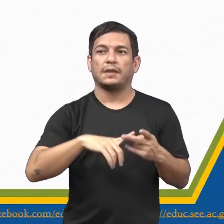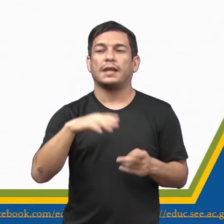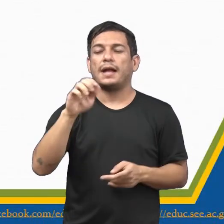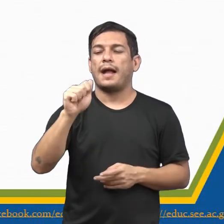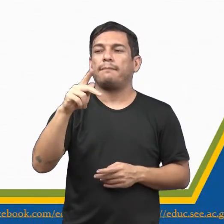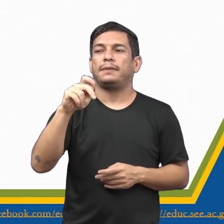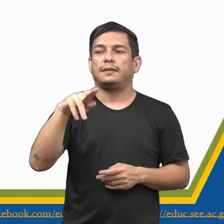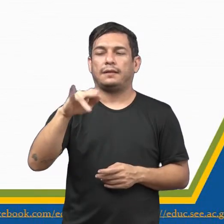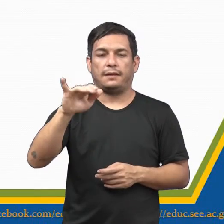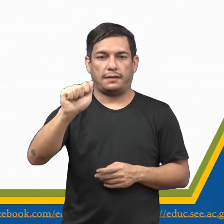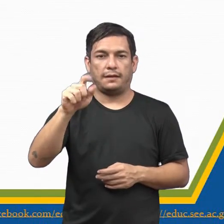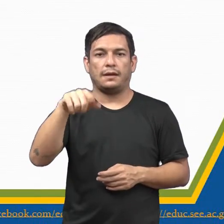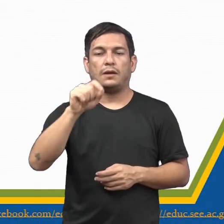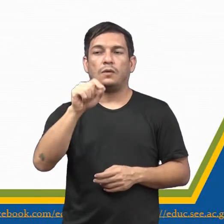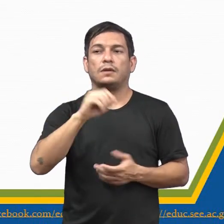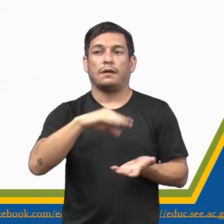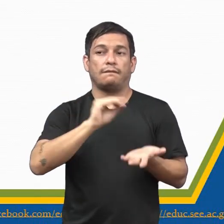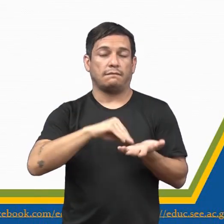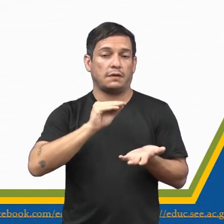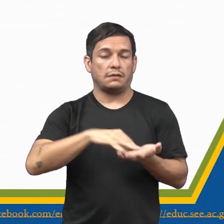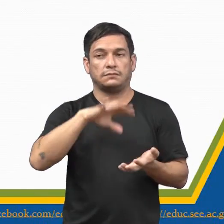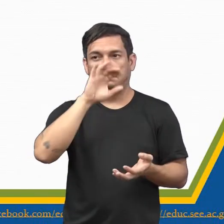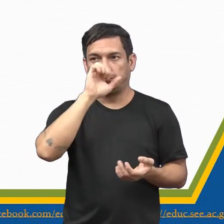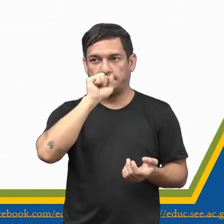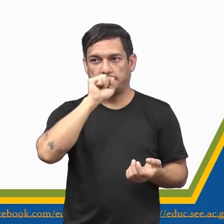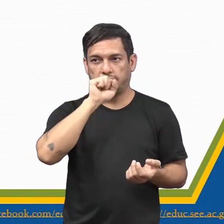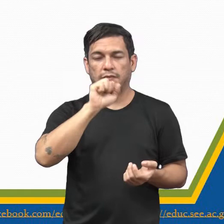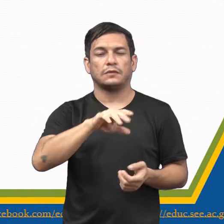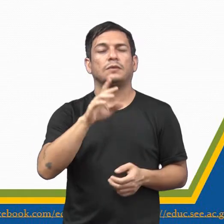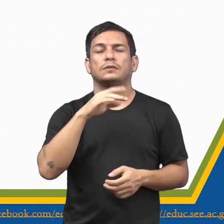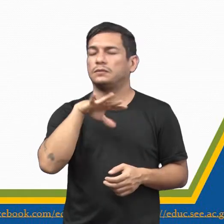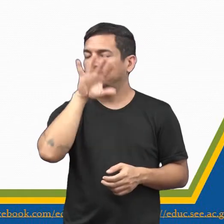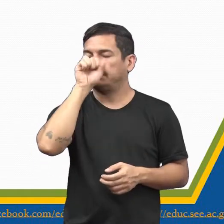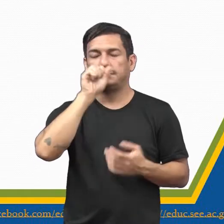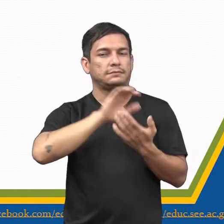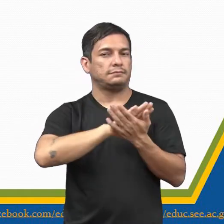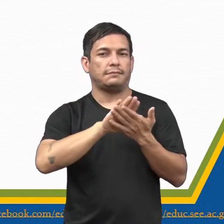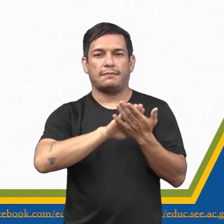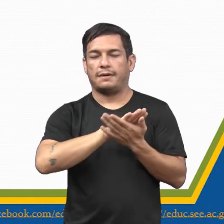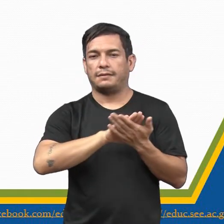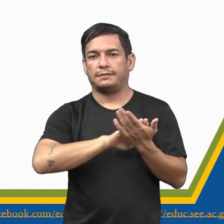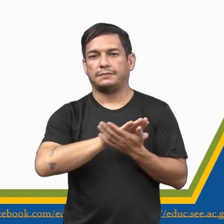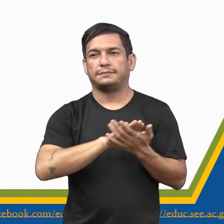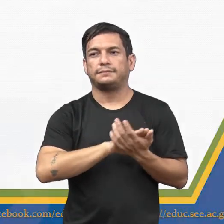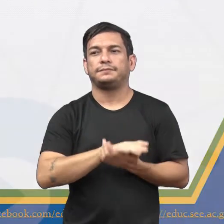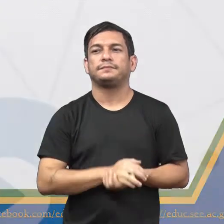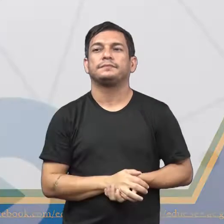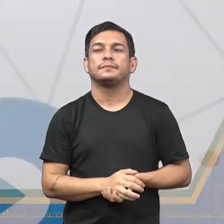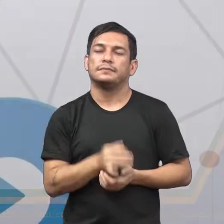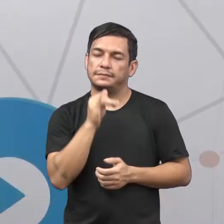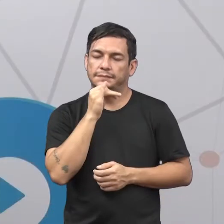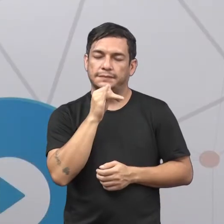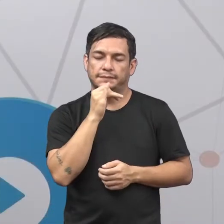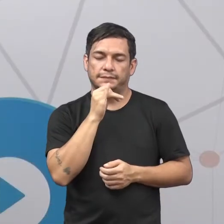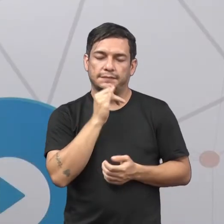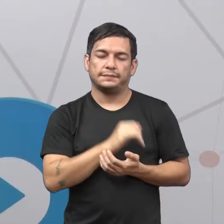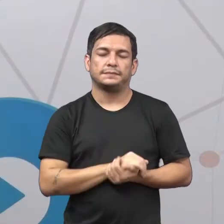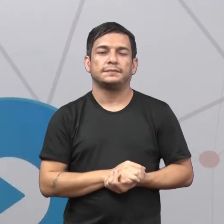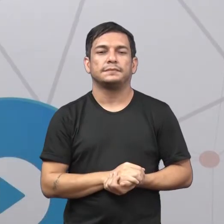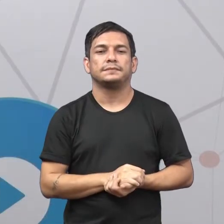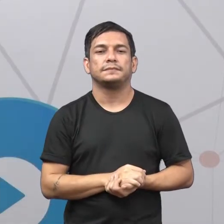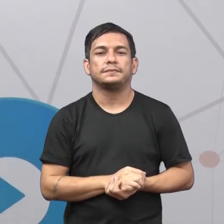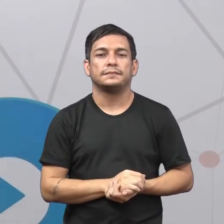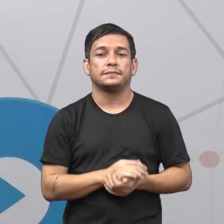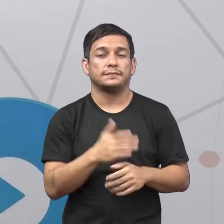A apneia é a ausência da respiração, quando você não está respirando totalmente. Por exemplo,